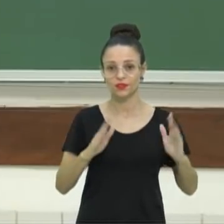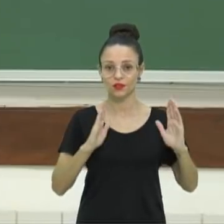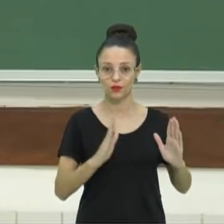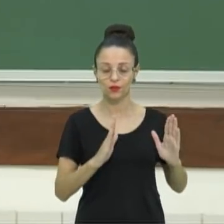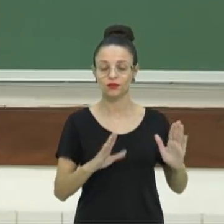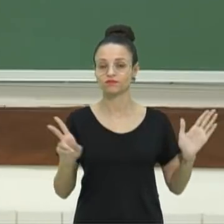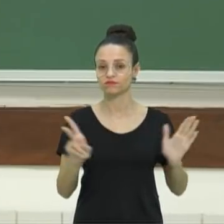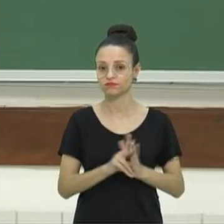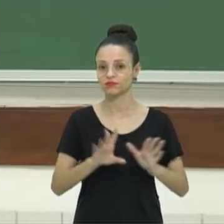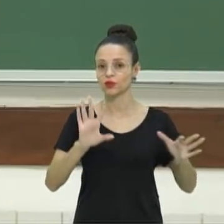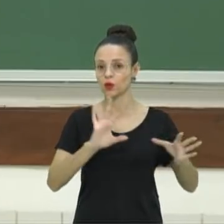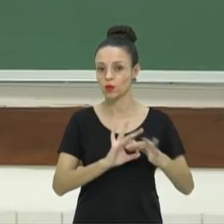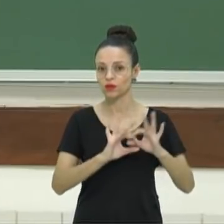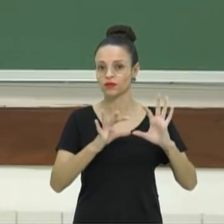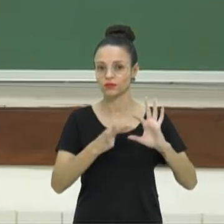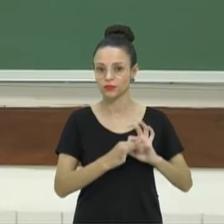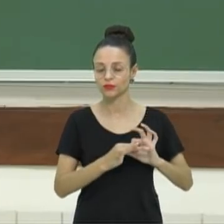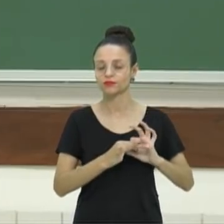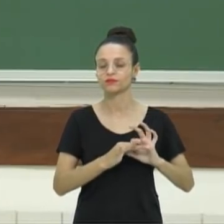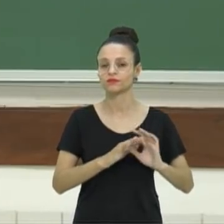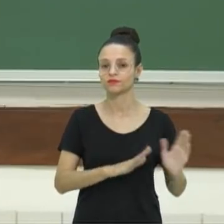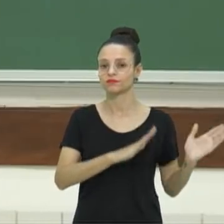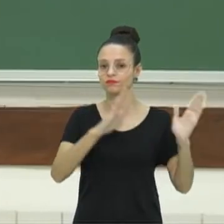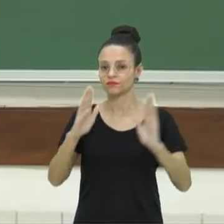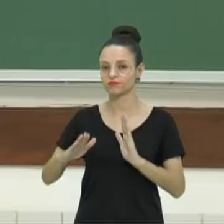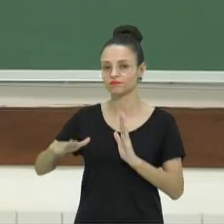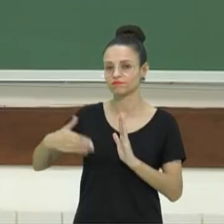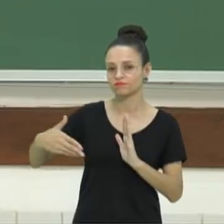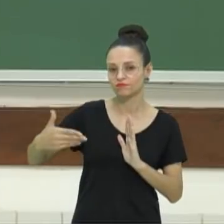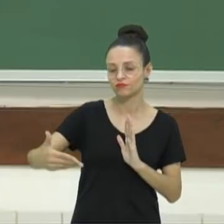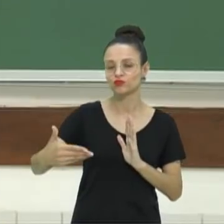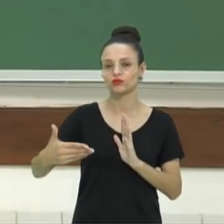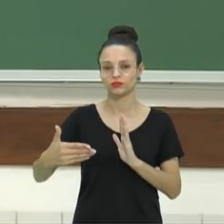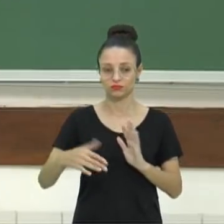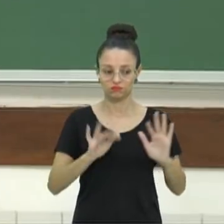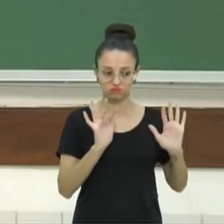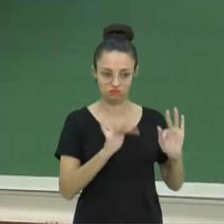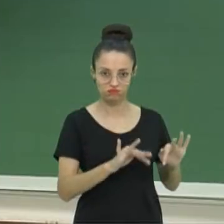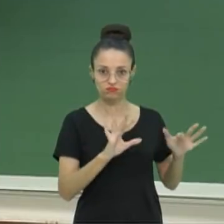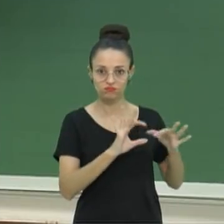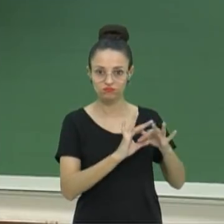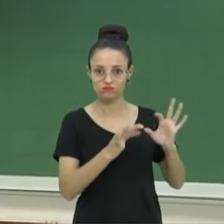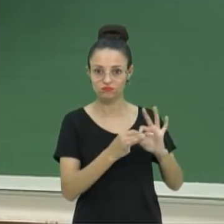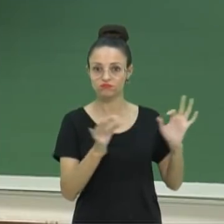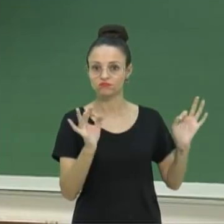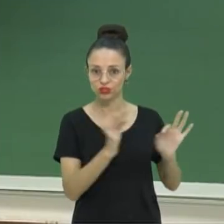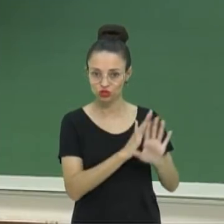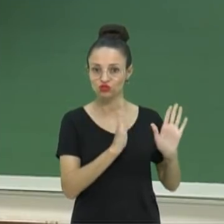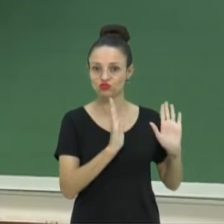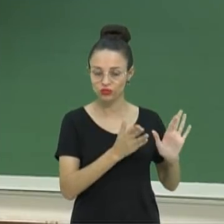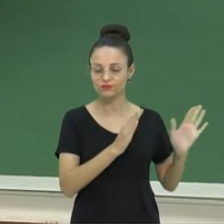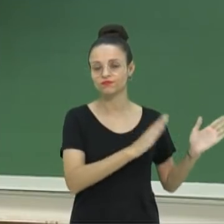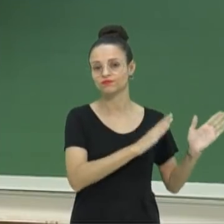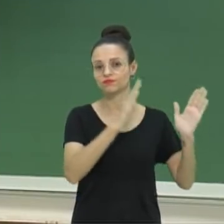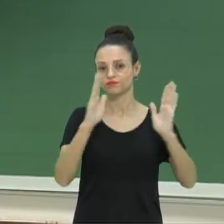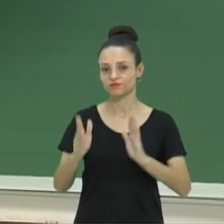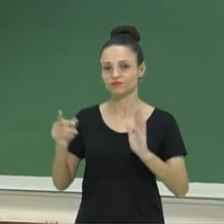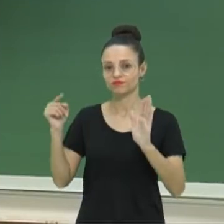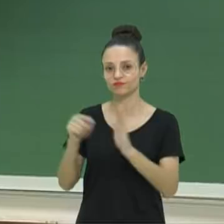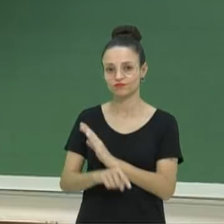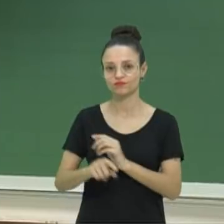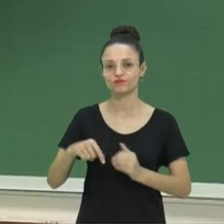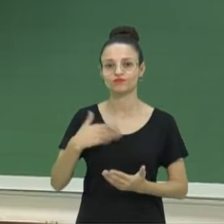combates olímpicos, lutas olímpicas. E depois, após o encerramento dos esportes olímpicos, né, vamos estar aprofundando os